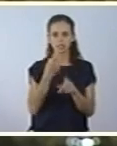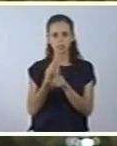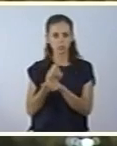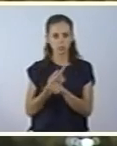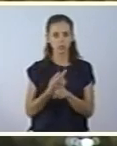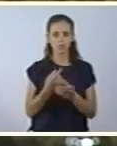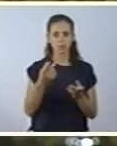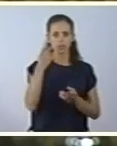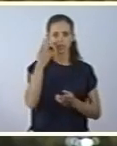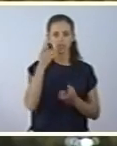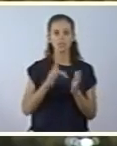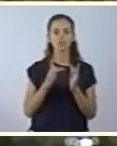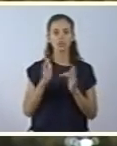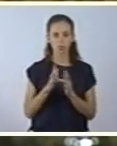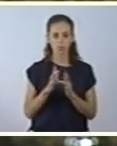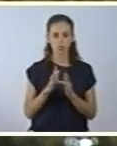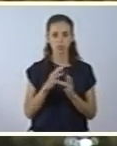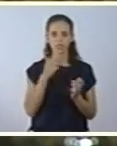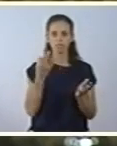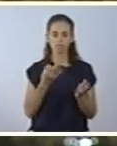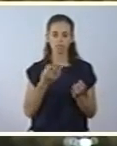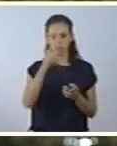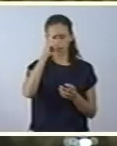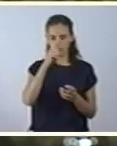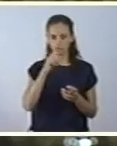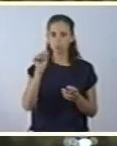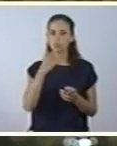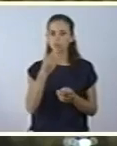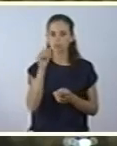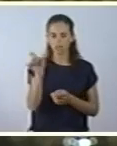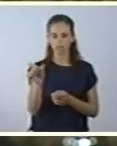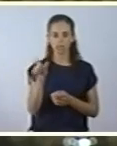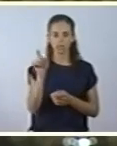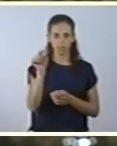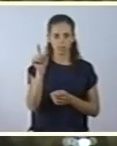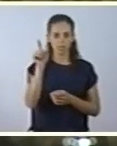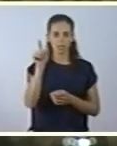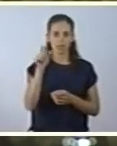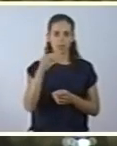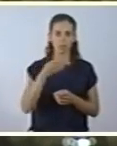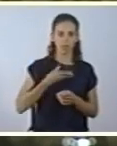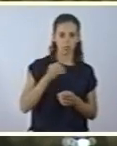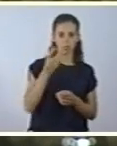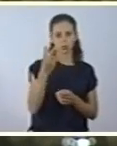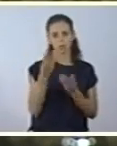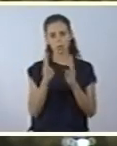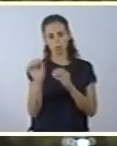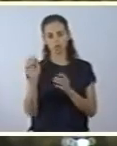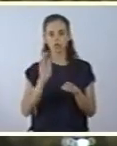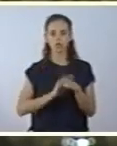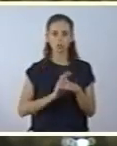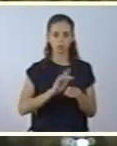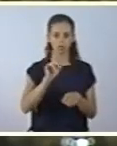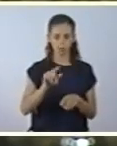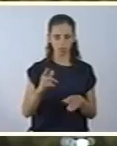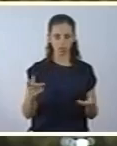vida que Jesus de facto marcou. Pedro e os outros dois apóstolos testemunharam